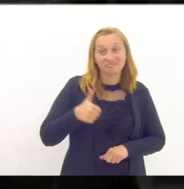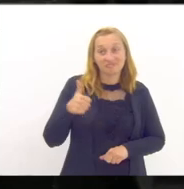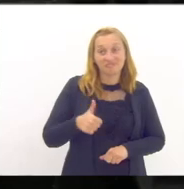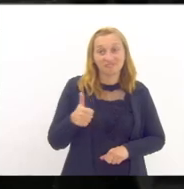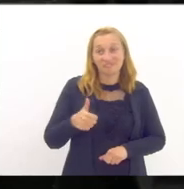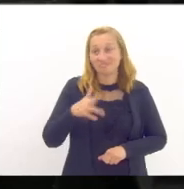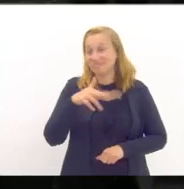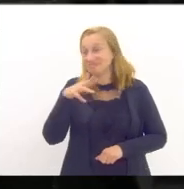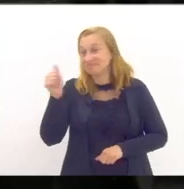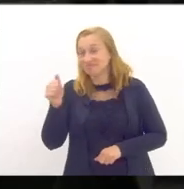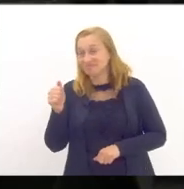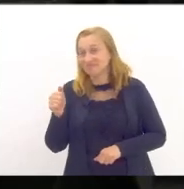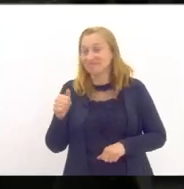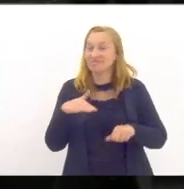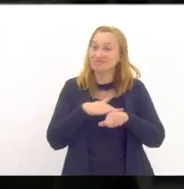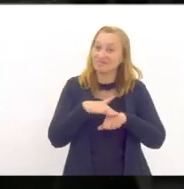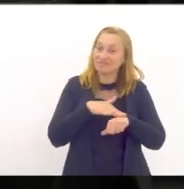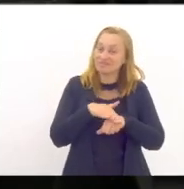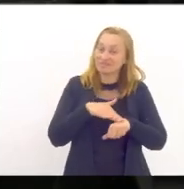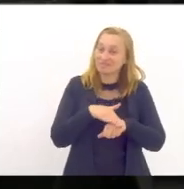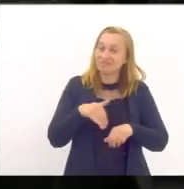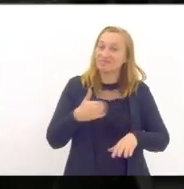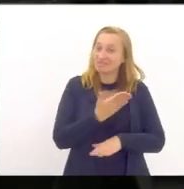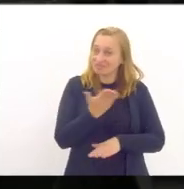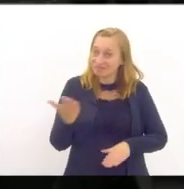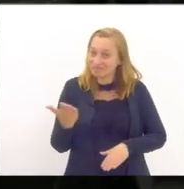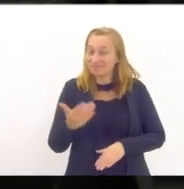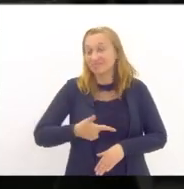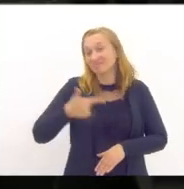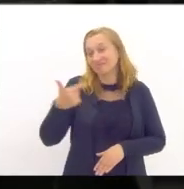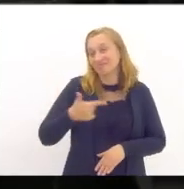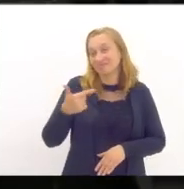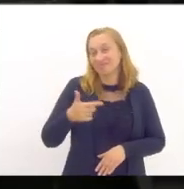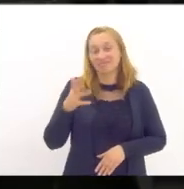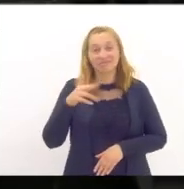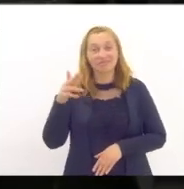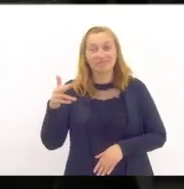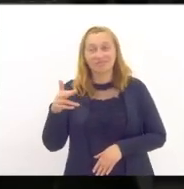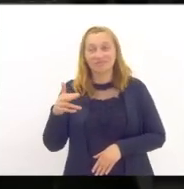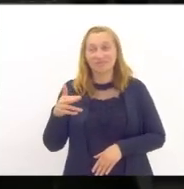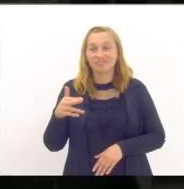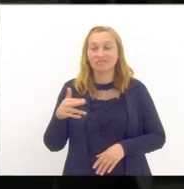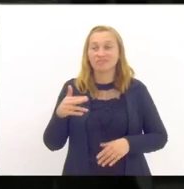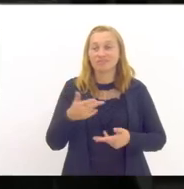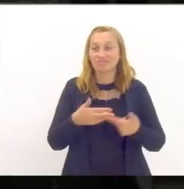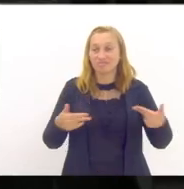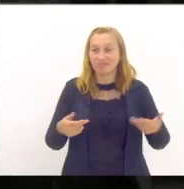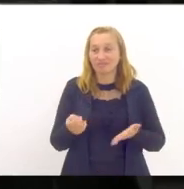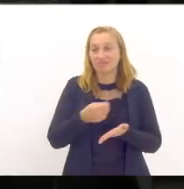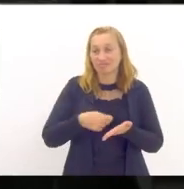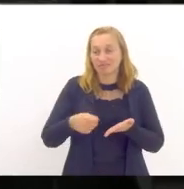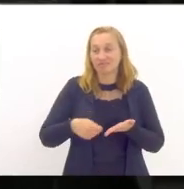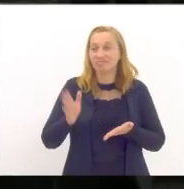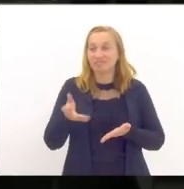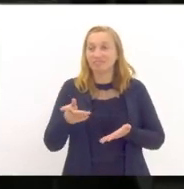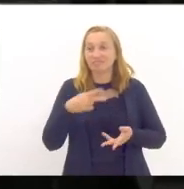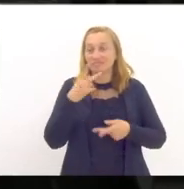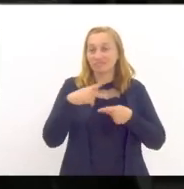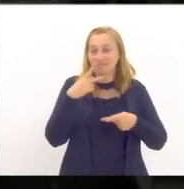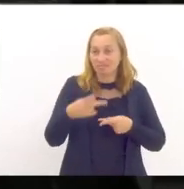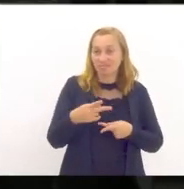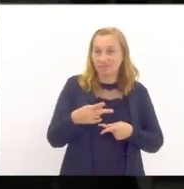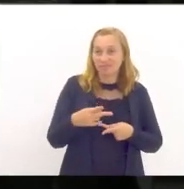esse nunca foi o tom das conversas com Vossas Excelências. Segundo, porque muitos dos que assinam essa resolução já foram citados em reportagens